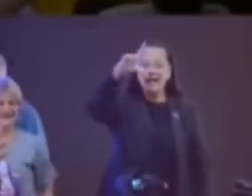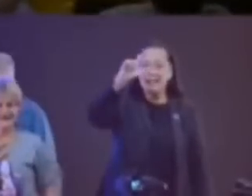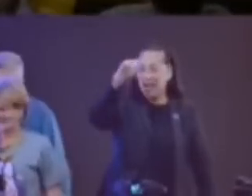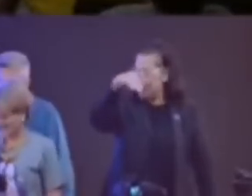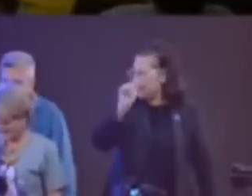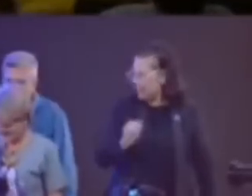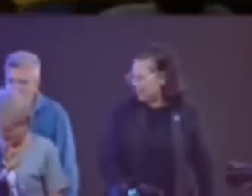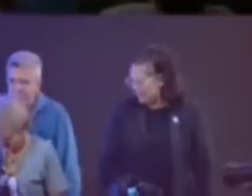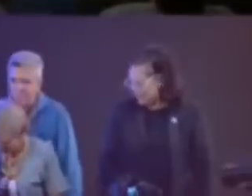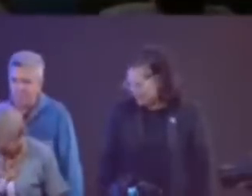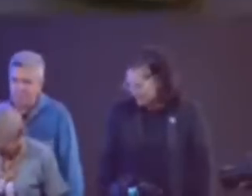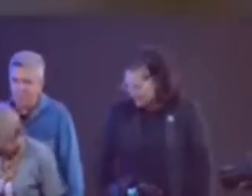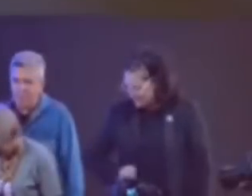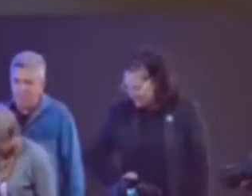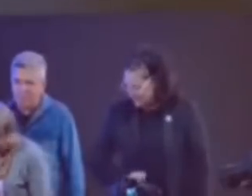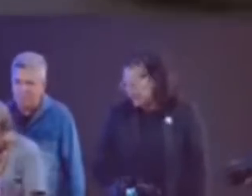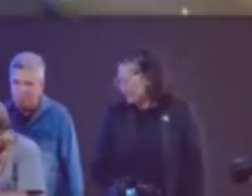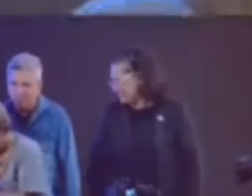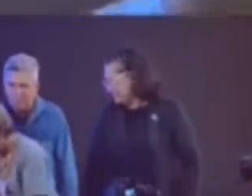chique.